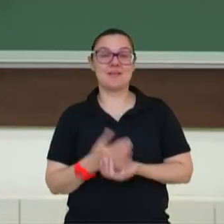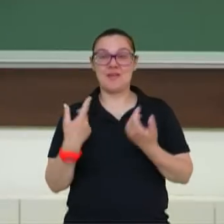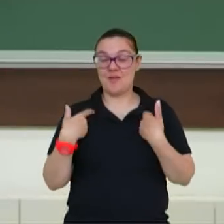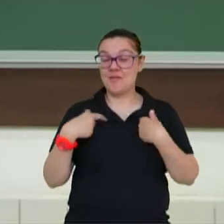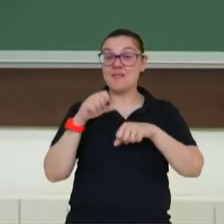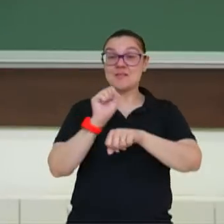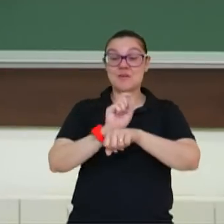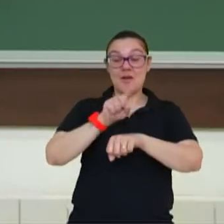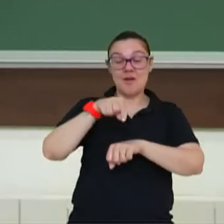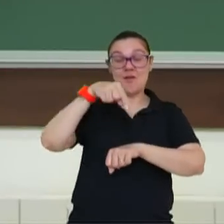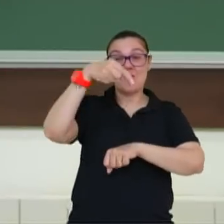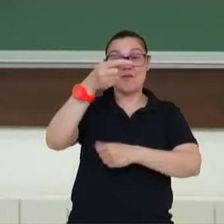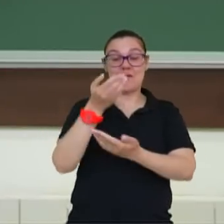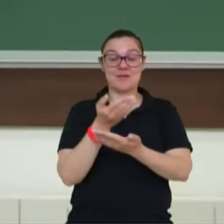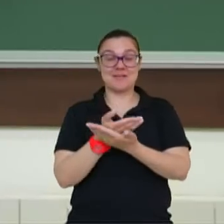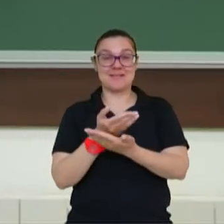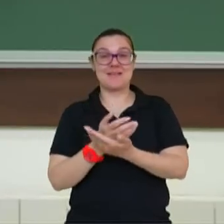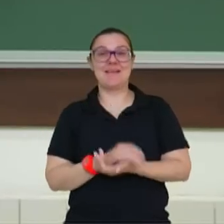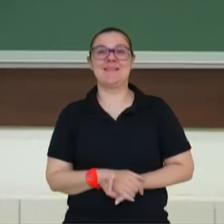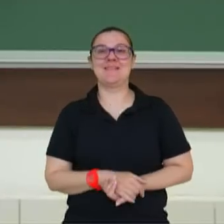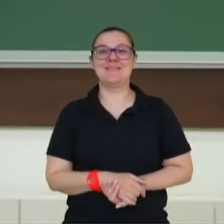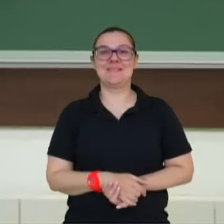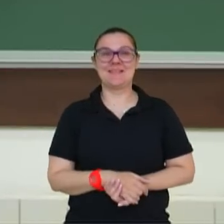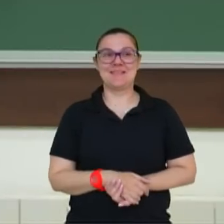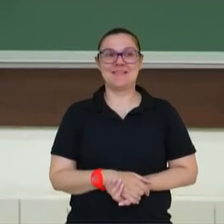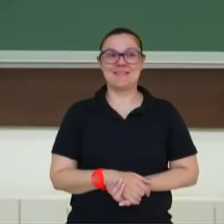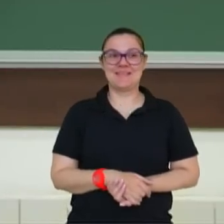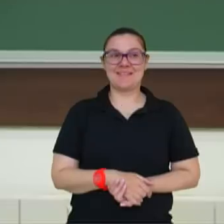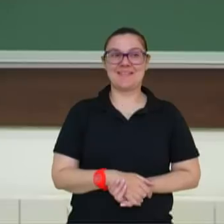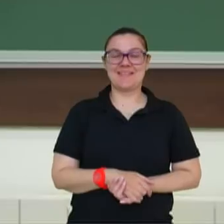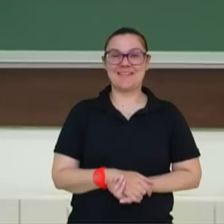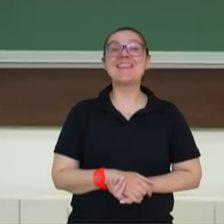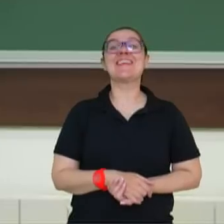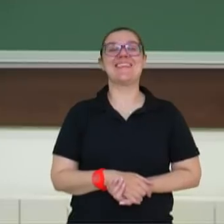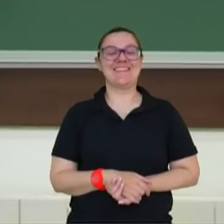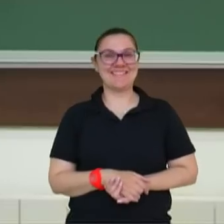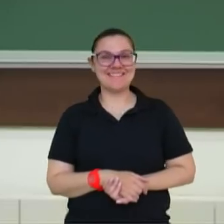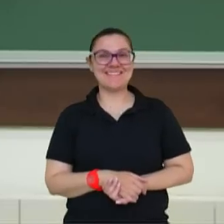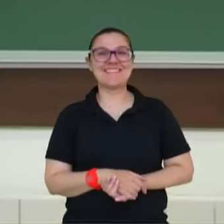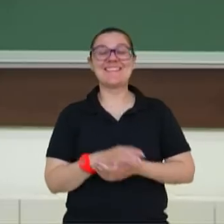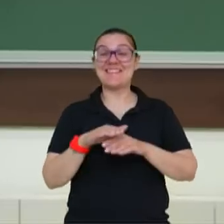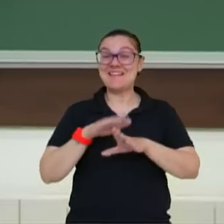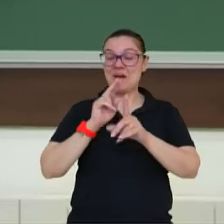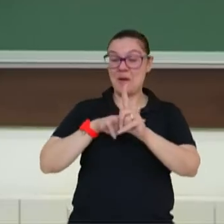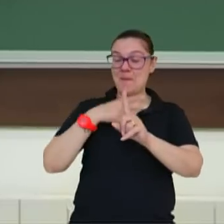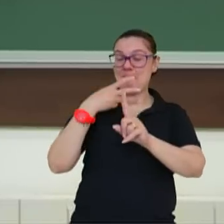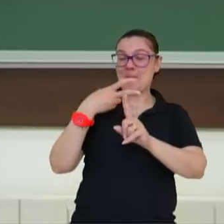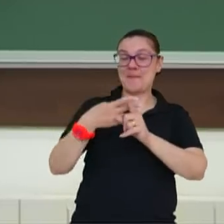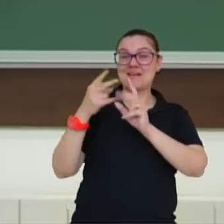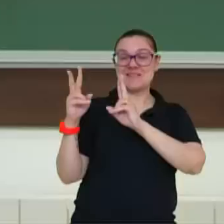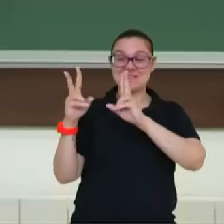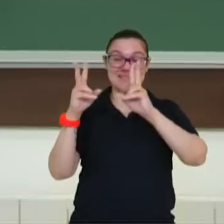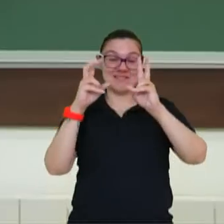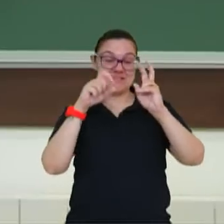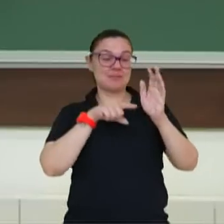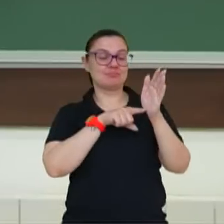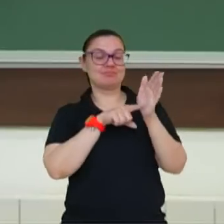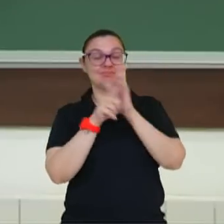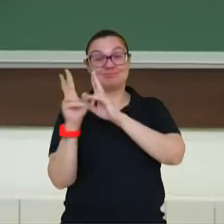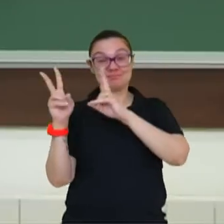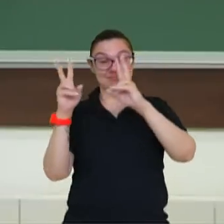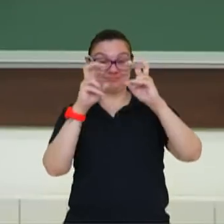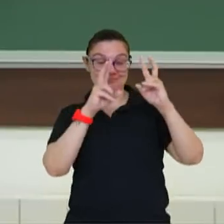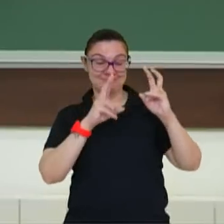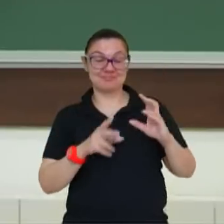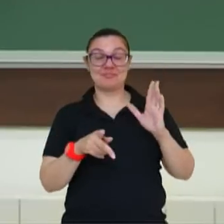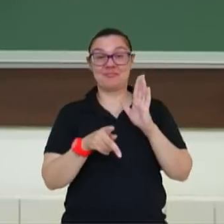espero vocês na próxima aula, não é? Com outras